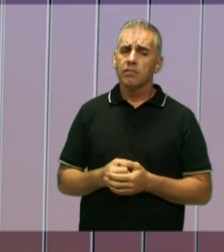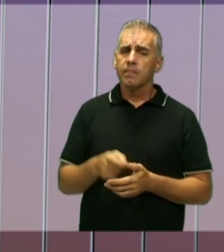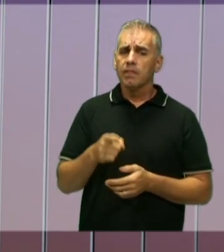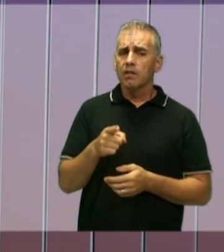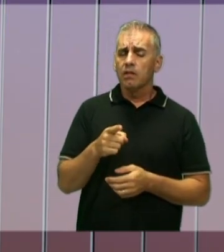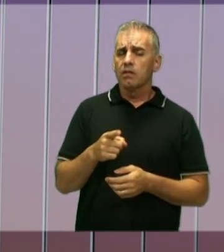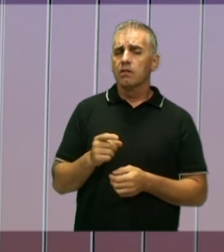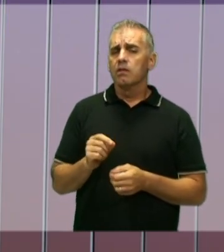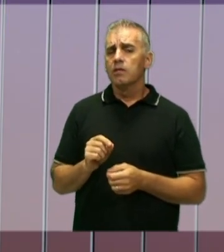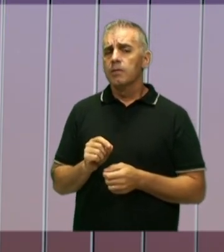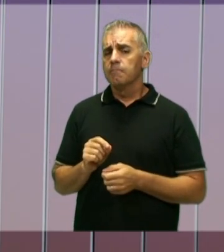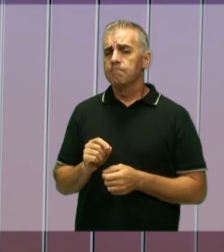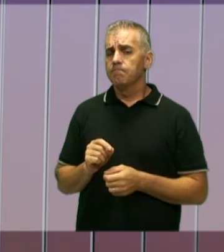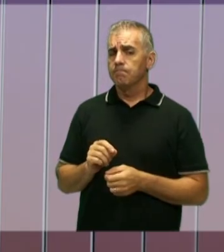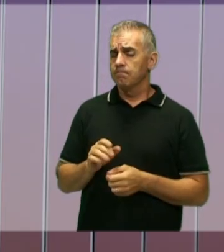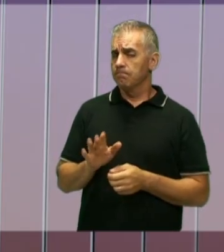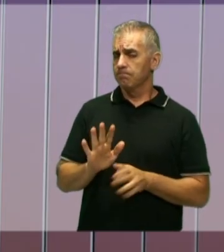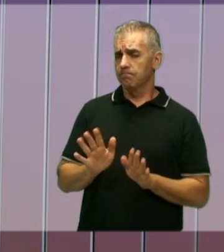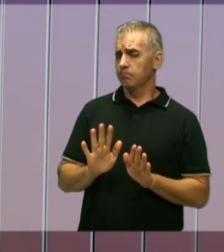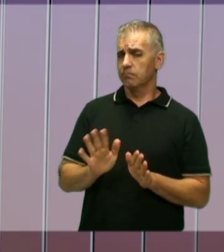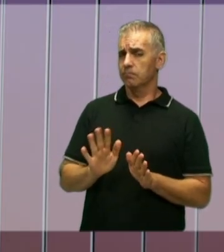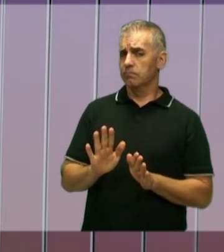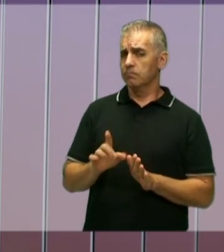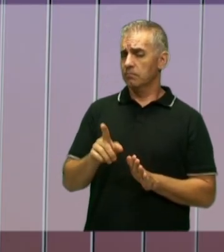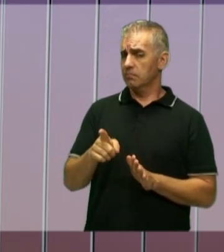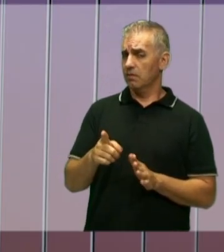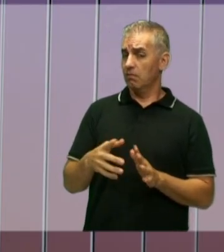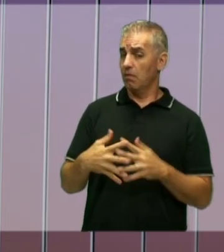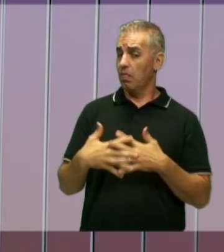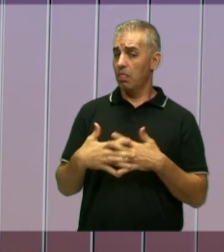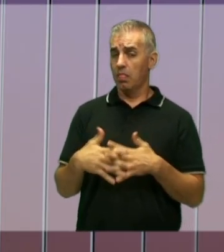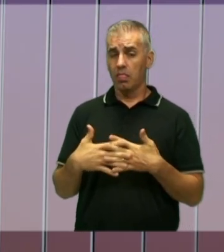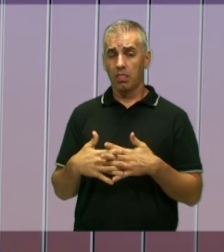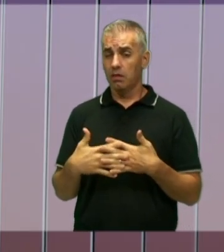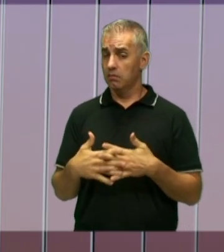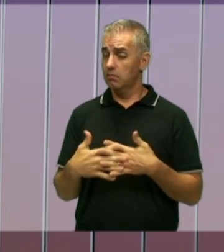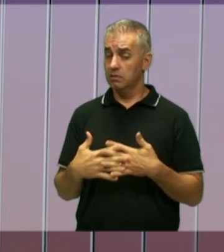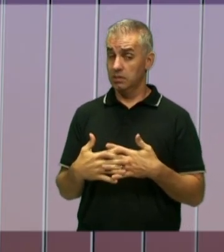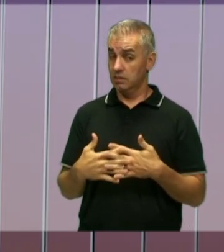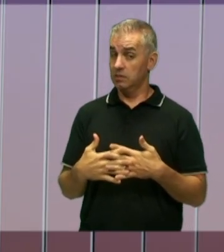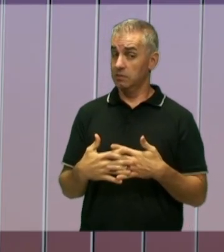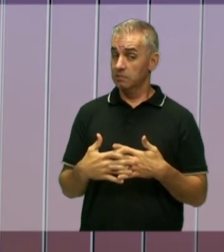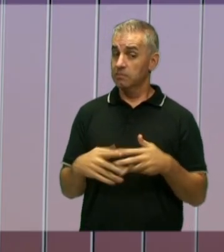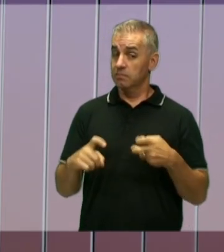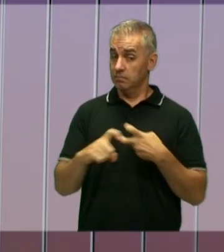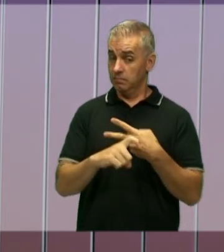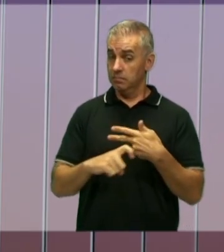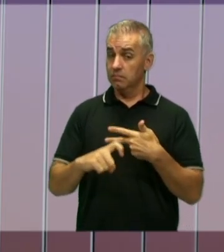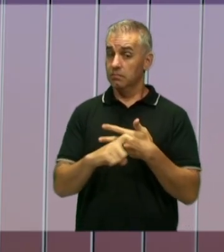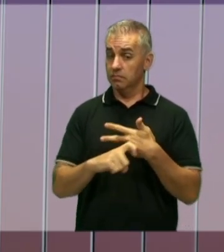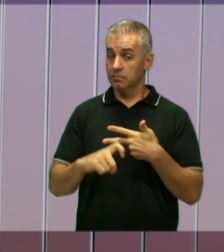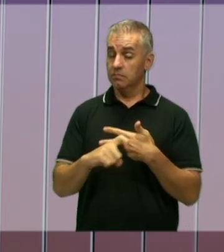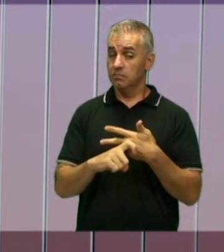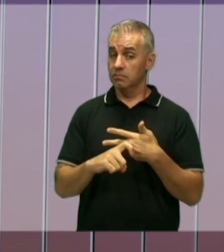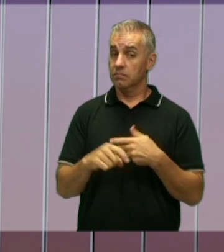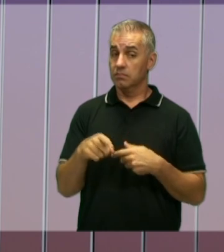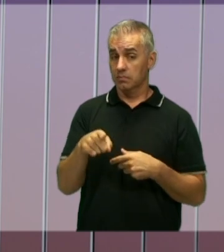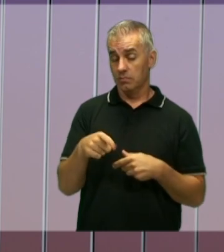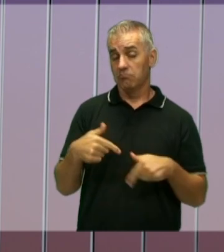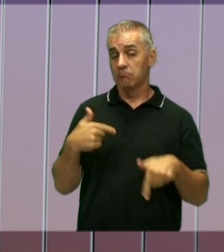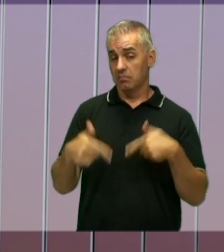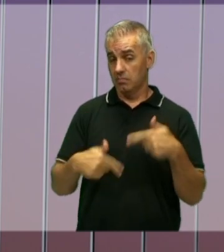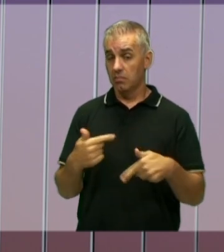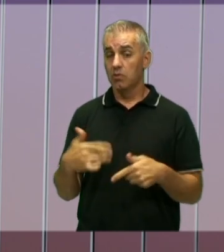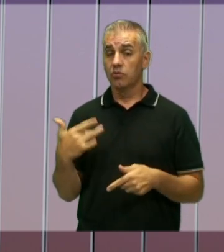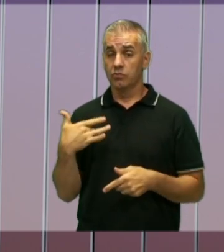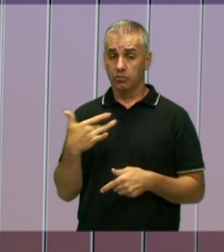bem que nada disso é para complicar a atuação do executivo, muito pelo contrário, né? Eu, como profissional de saúde,